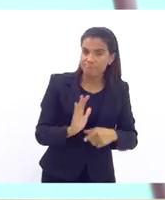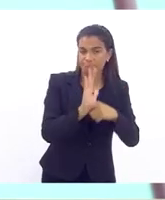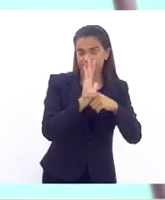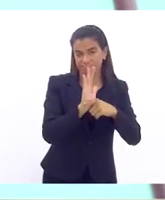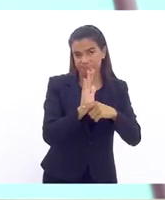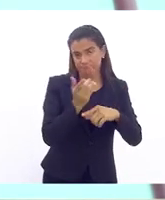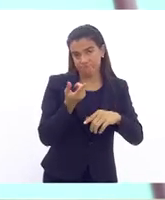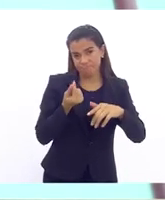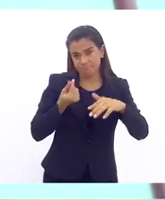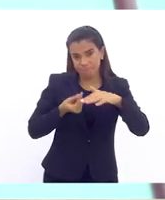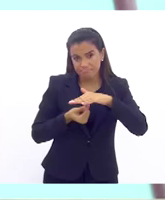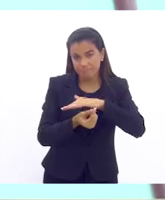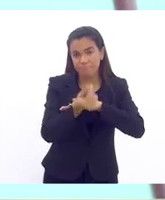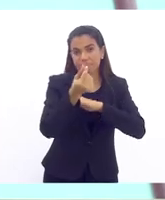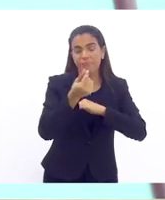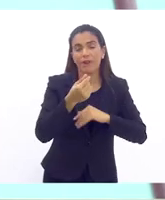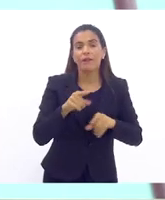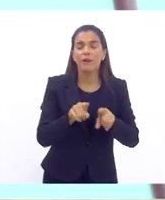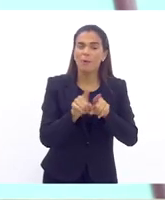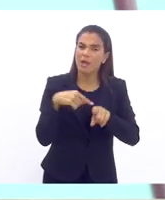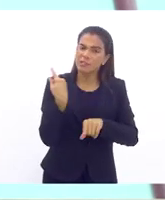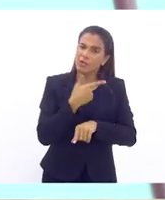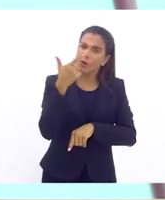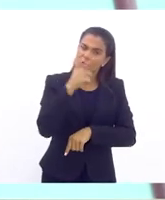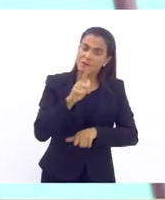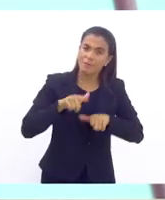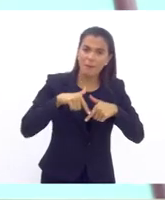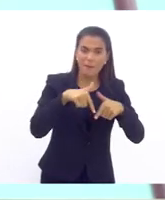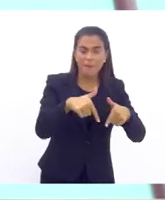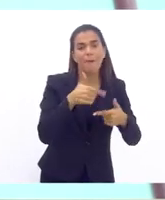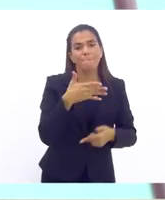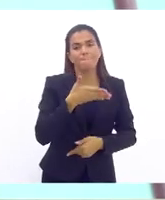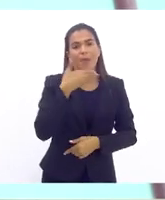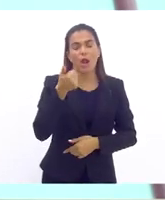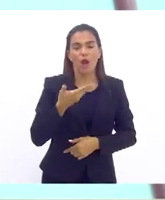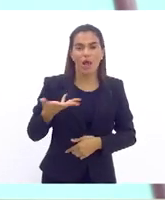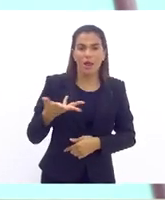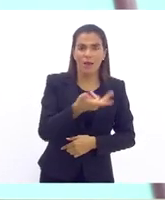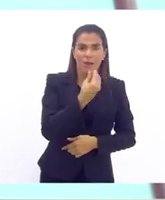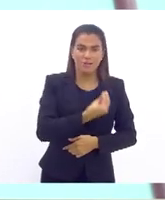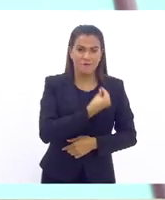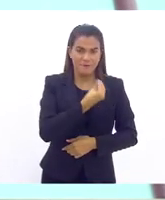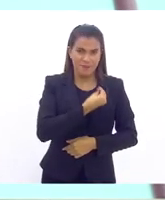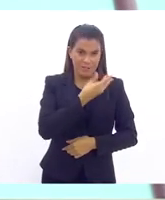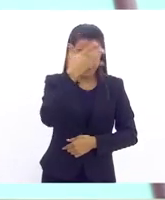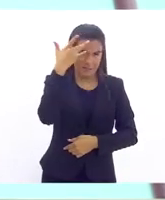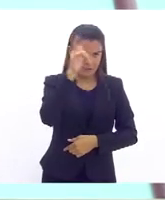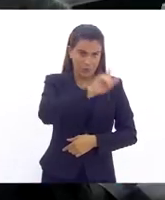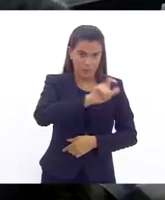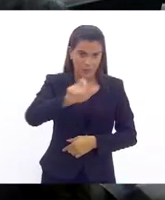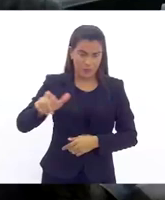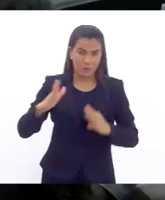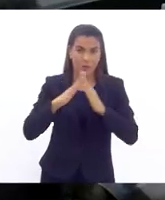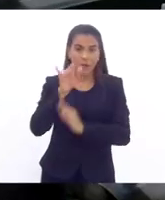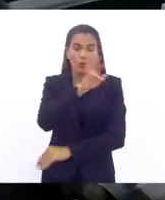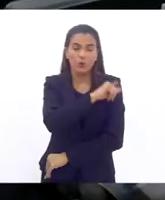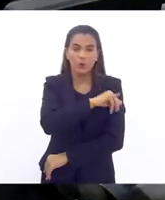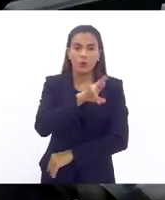que que a gente consiga fazer execução deles e melhorar a qualidade de vida da população Fluminense Obrigado filho